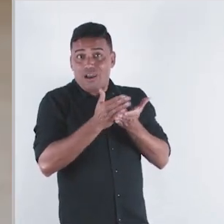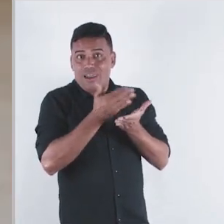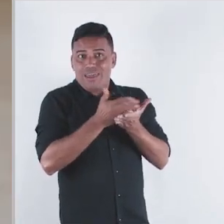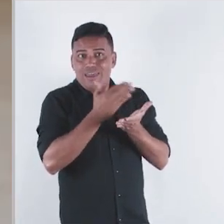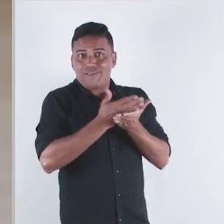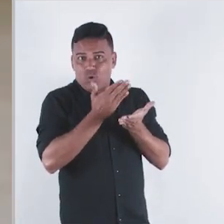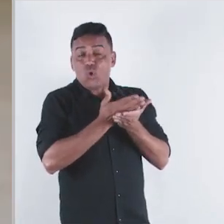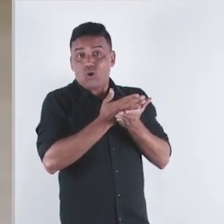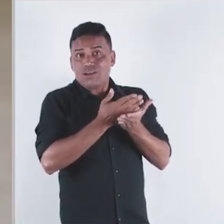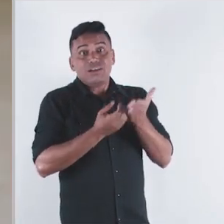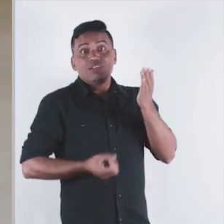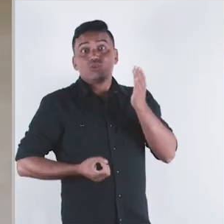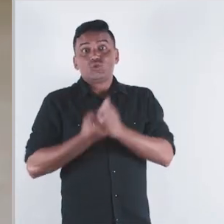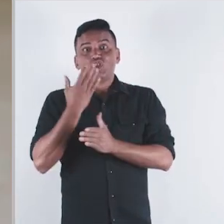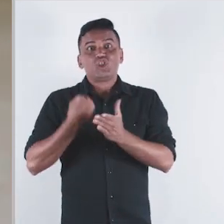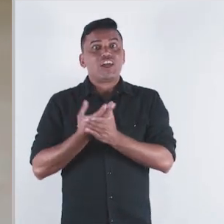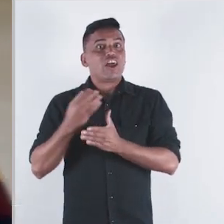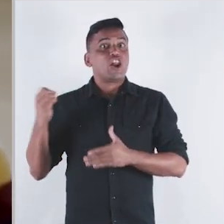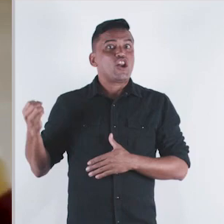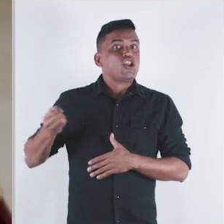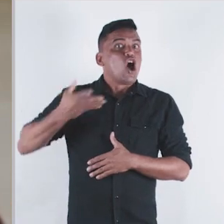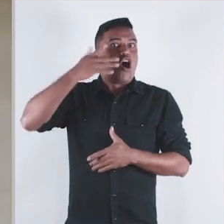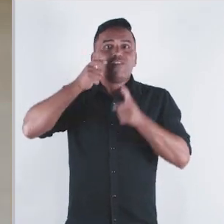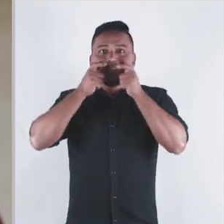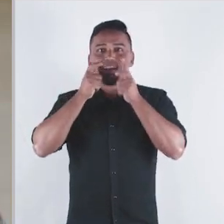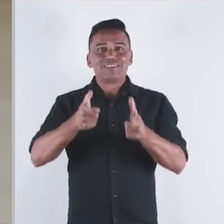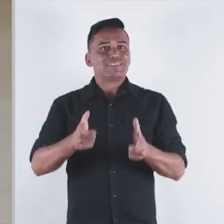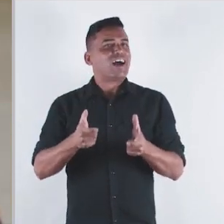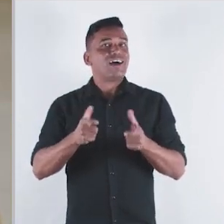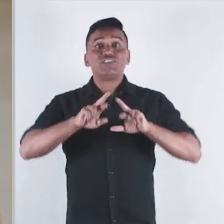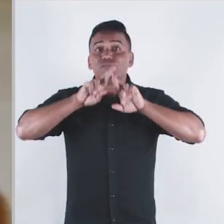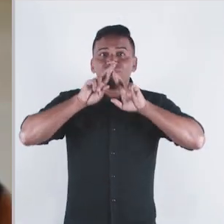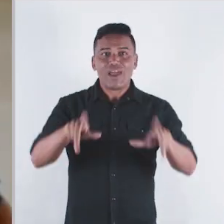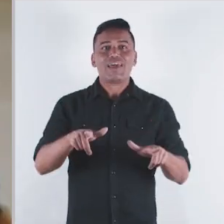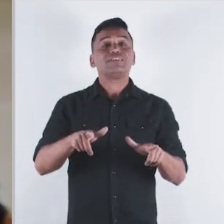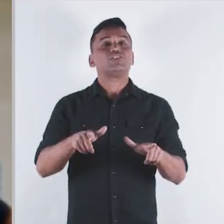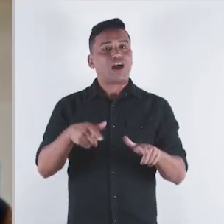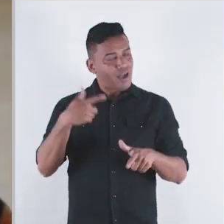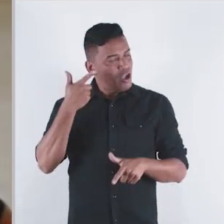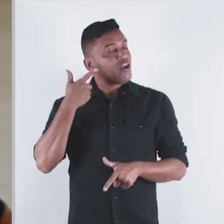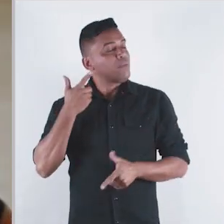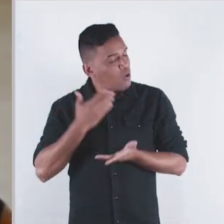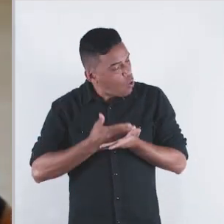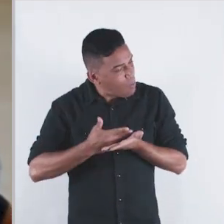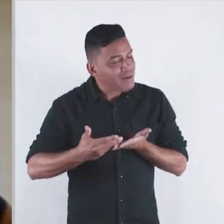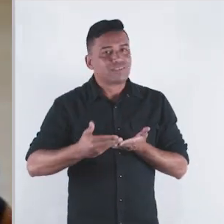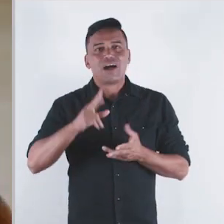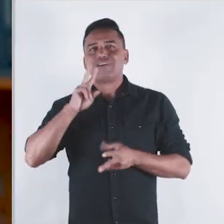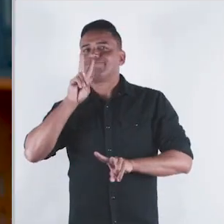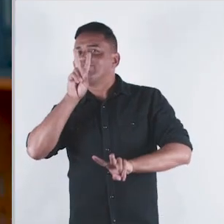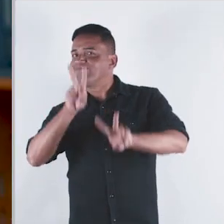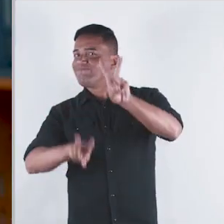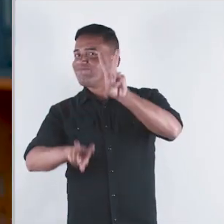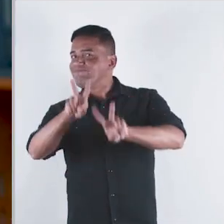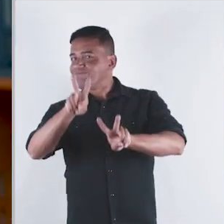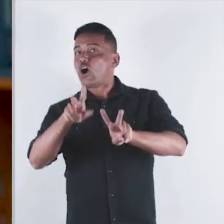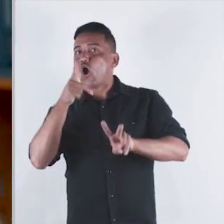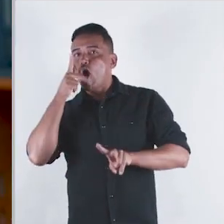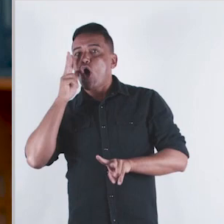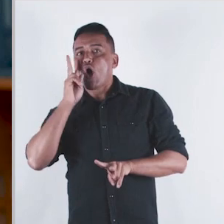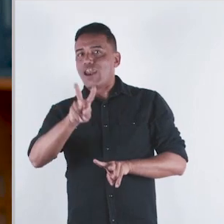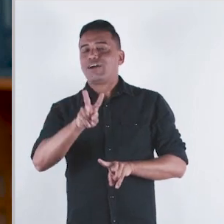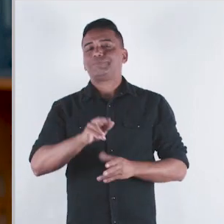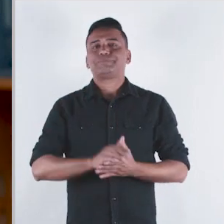novas, interessantes e diferentes. E eu acho que é para isso que a gente precisa começar a olhar. E quando você fala